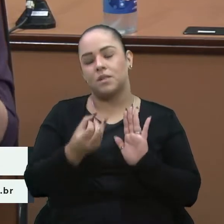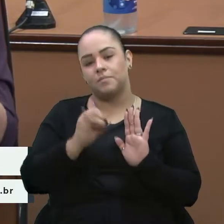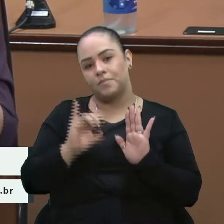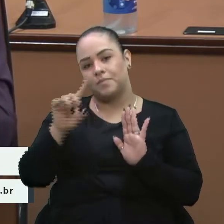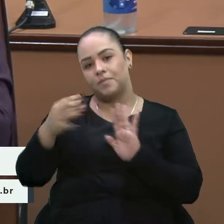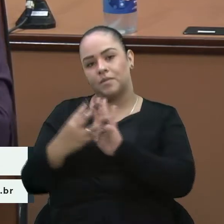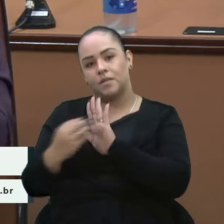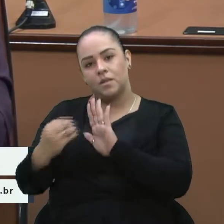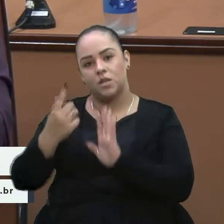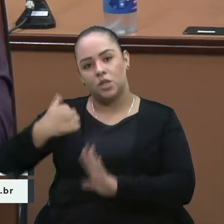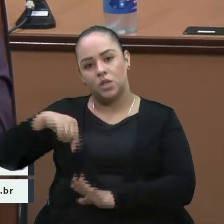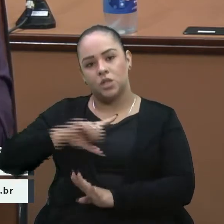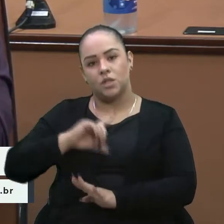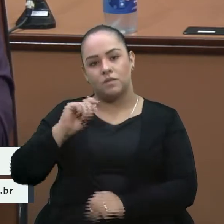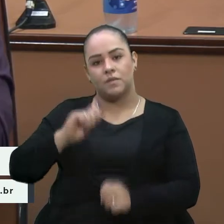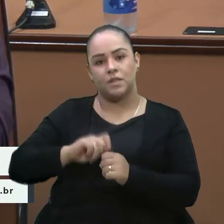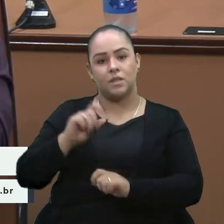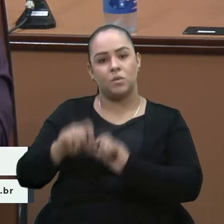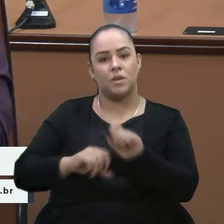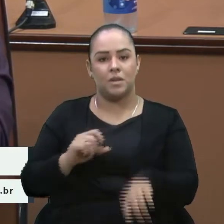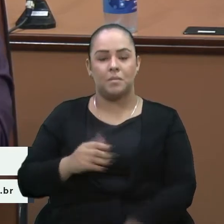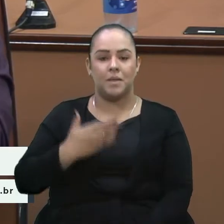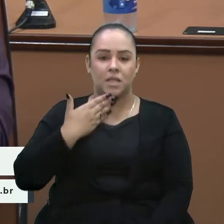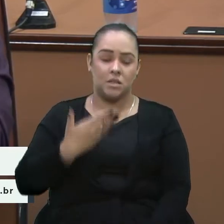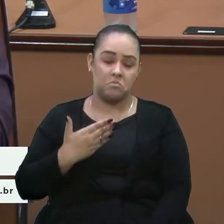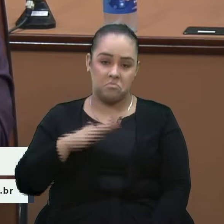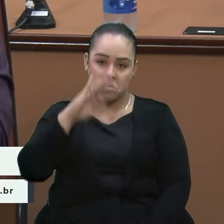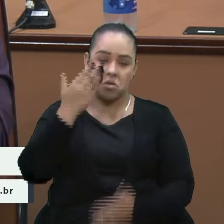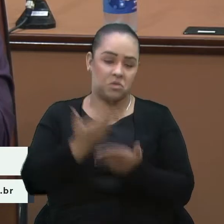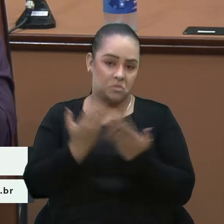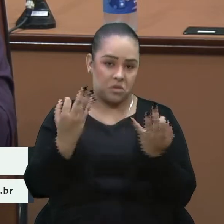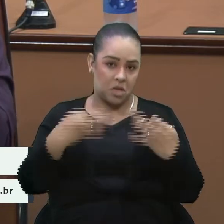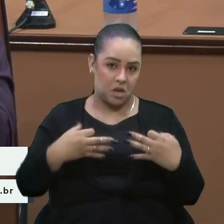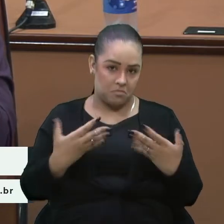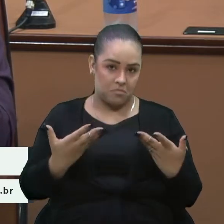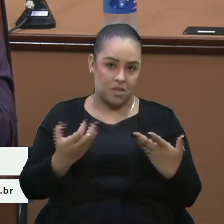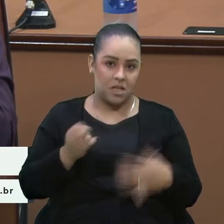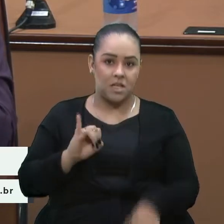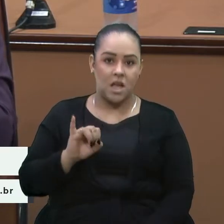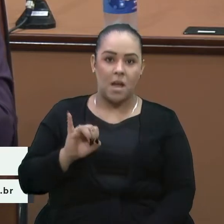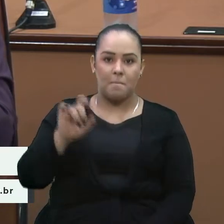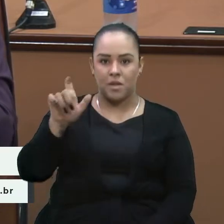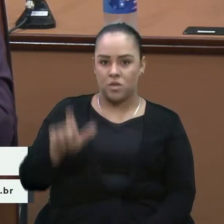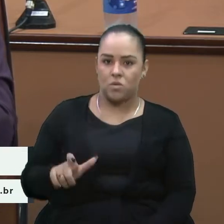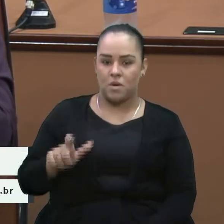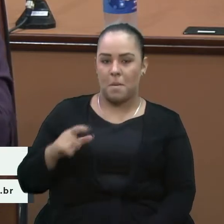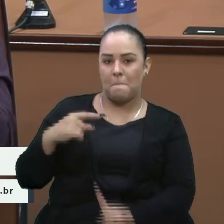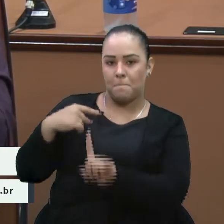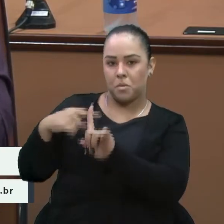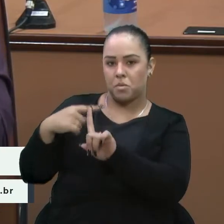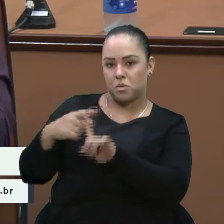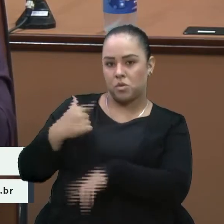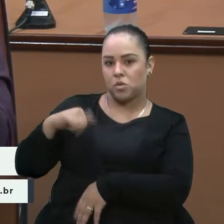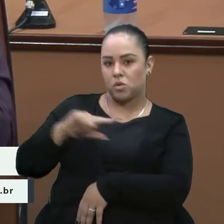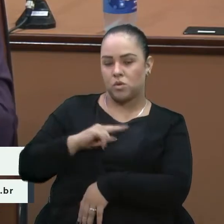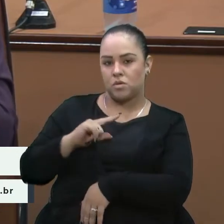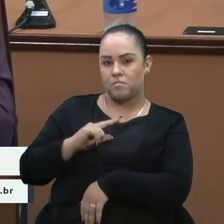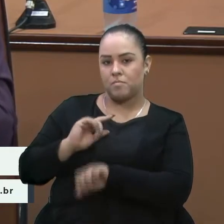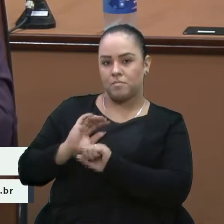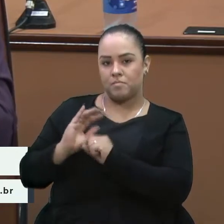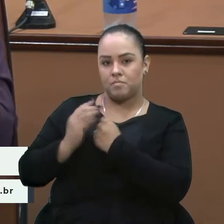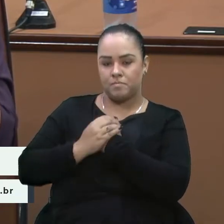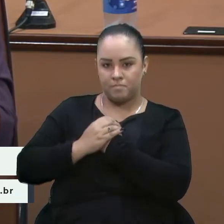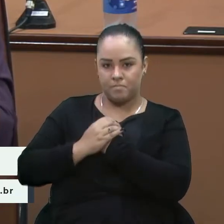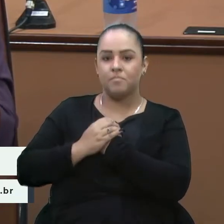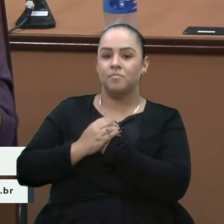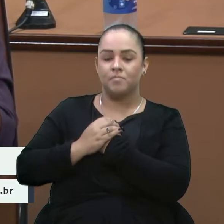vamos fazer o que eu estou pedindo, que eu acho que é coerente. Quem está testar positivo, a gente isola, trata sem problema